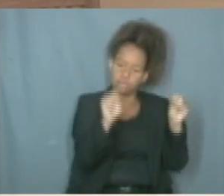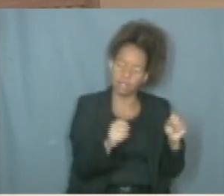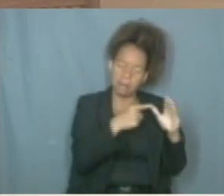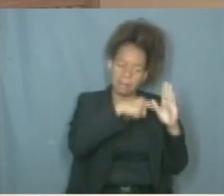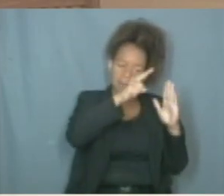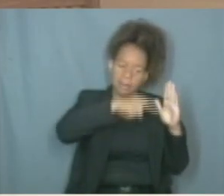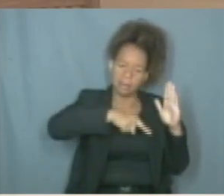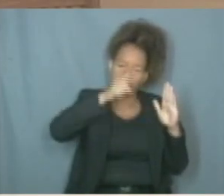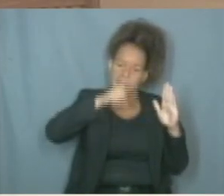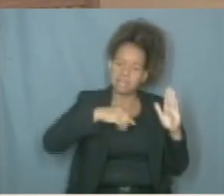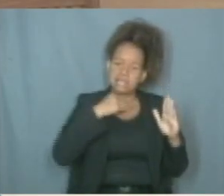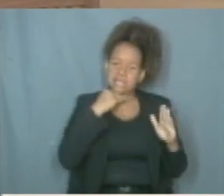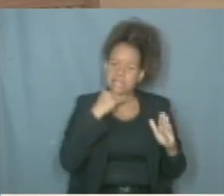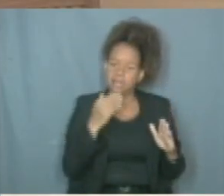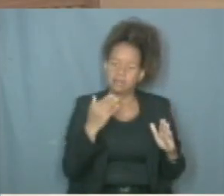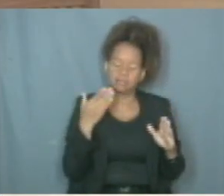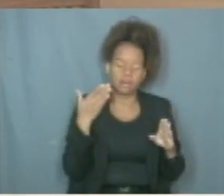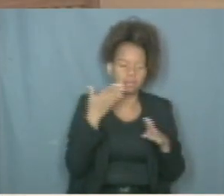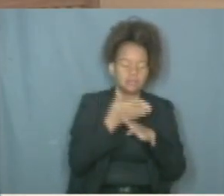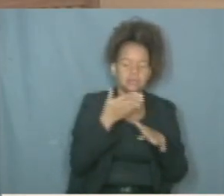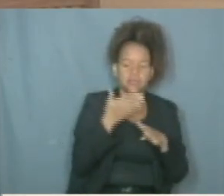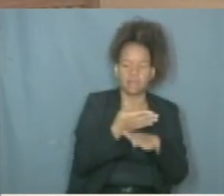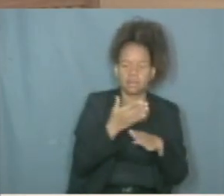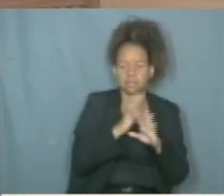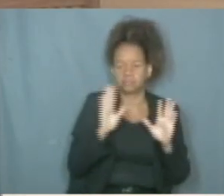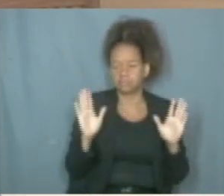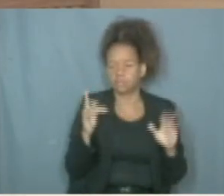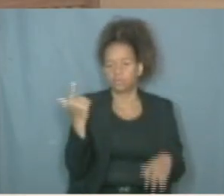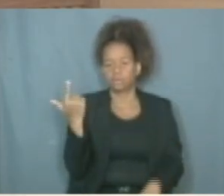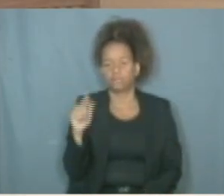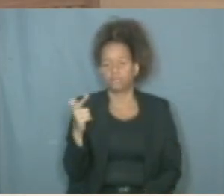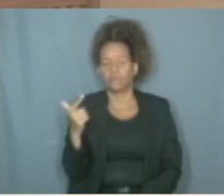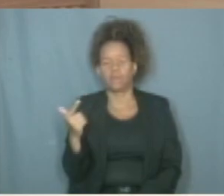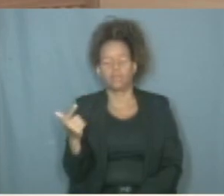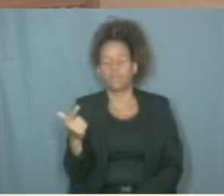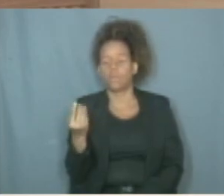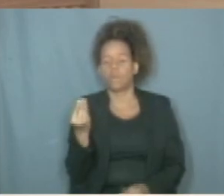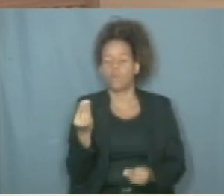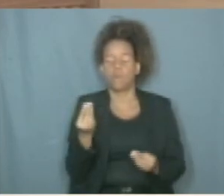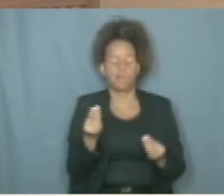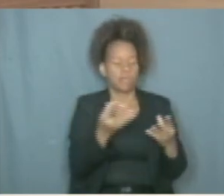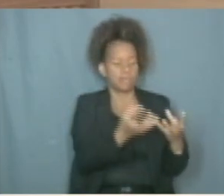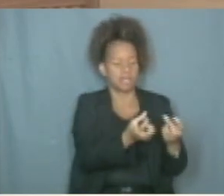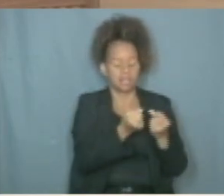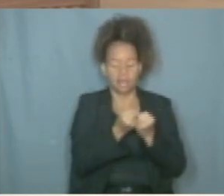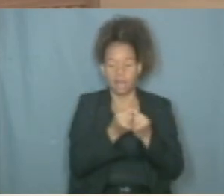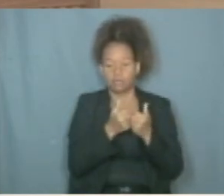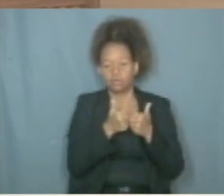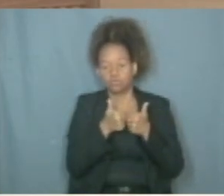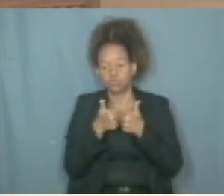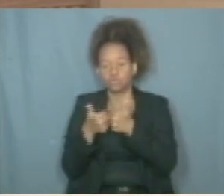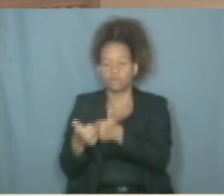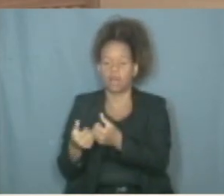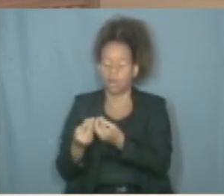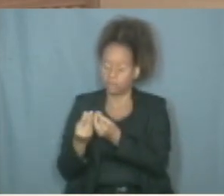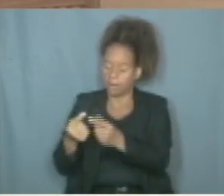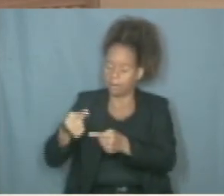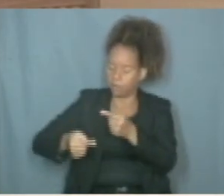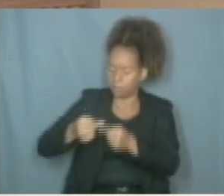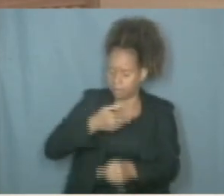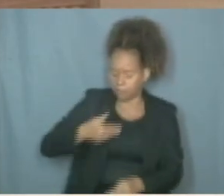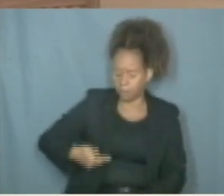Porque sem acesso a números, obviamente nós não conseguimos conduzir e guiar políticas